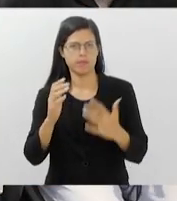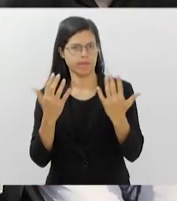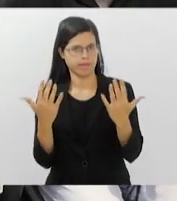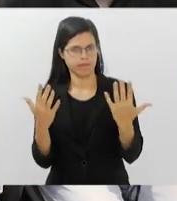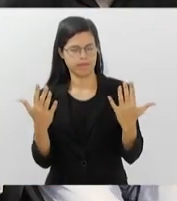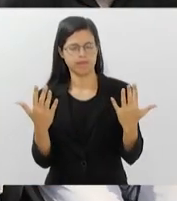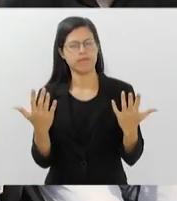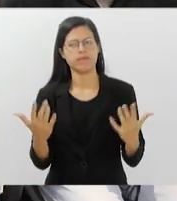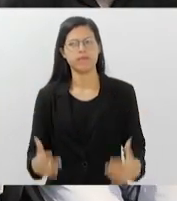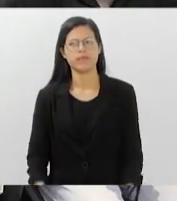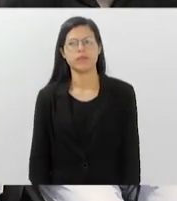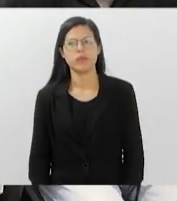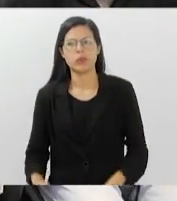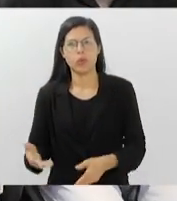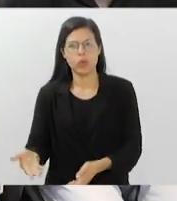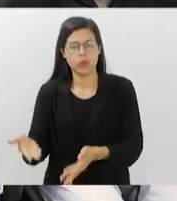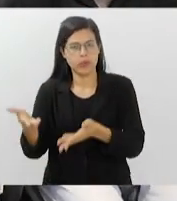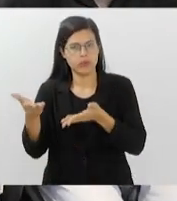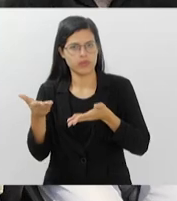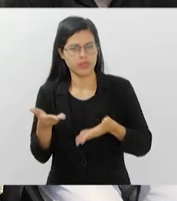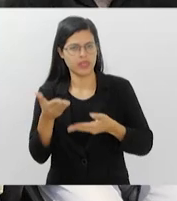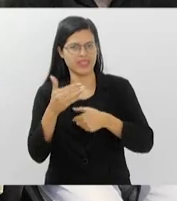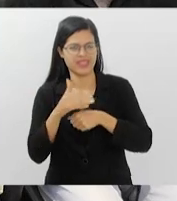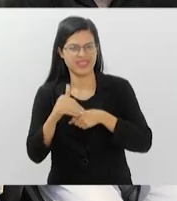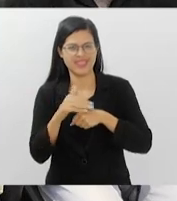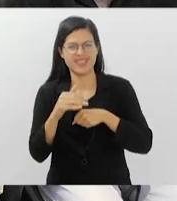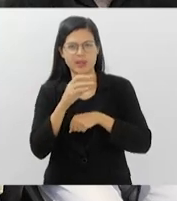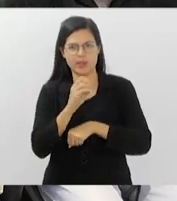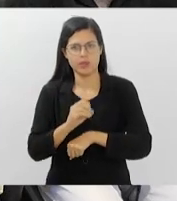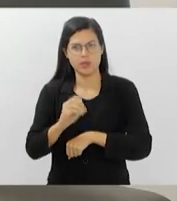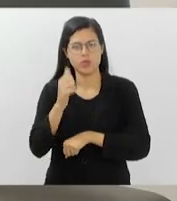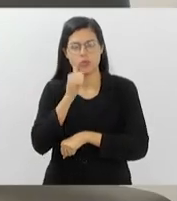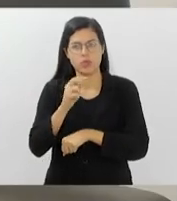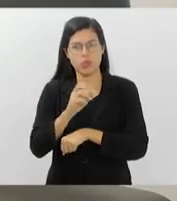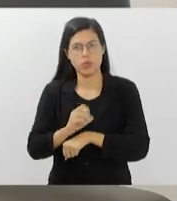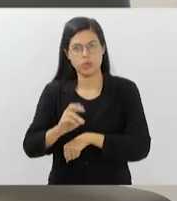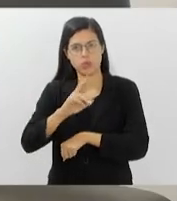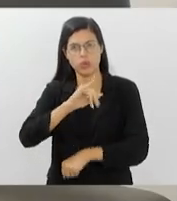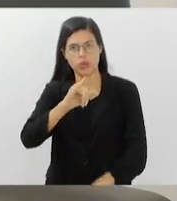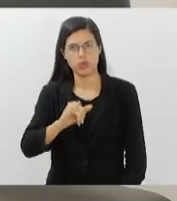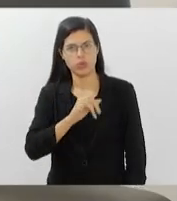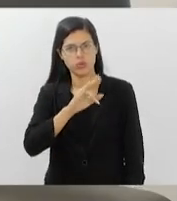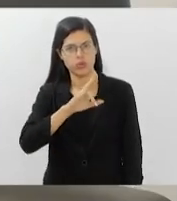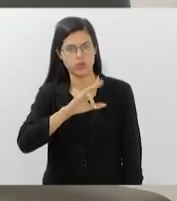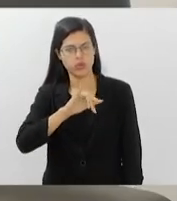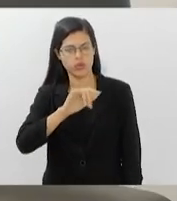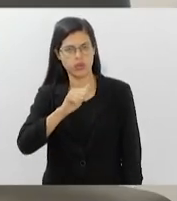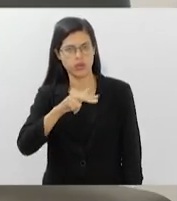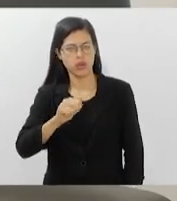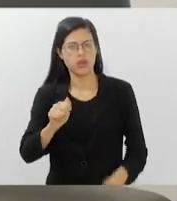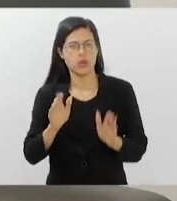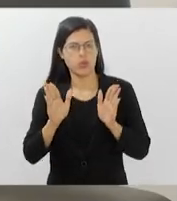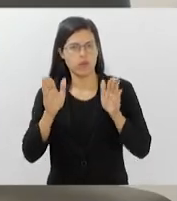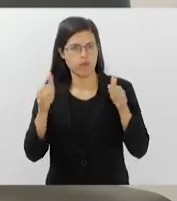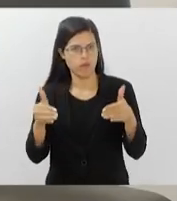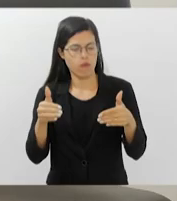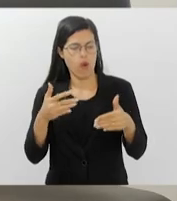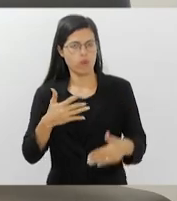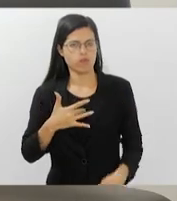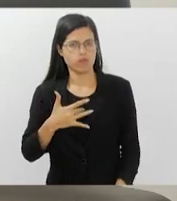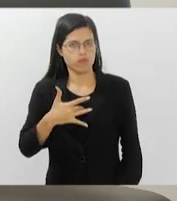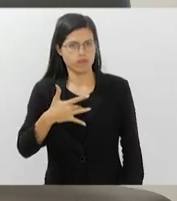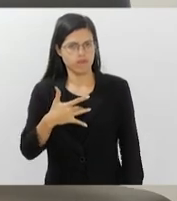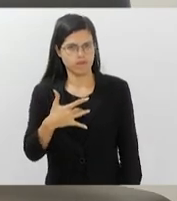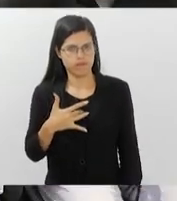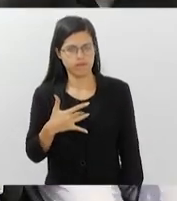Ribeiro convidar a nossa queridíssima dout Juliana re do Fórum de tuberculose do Estado do Rio de